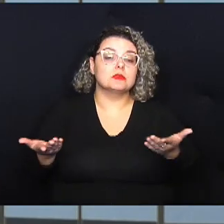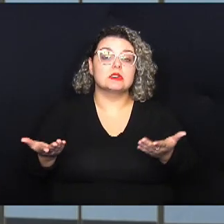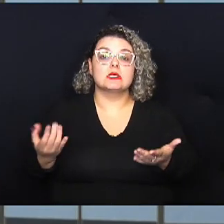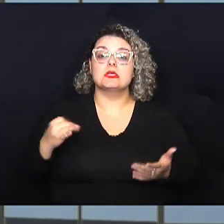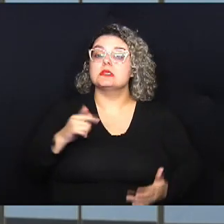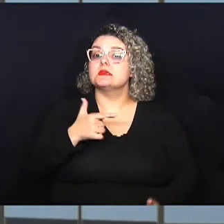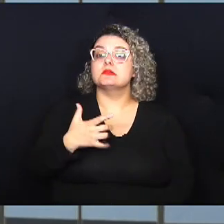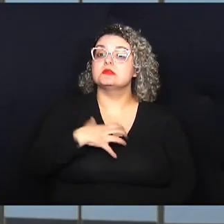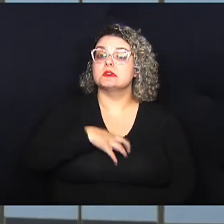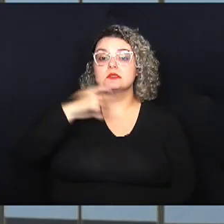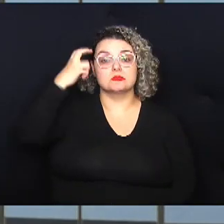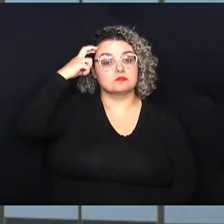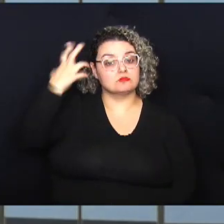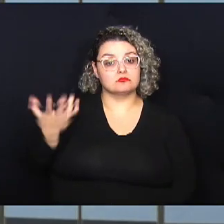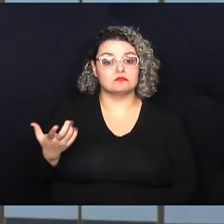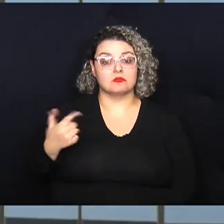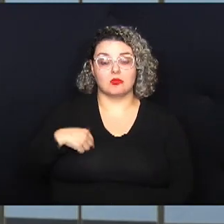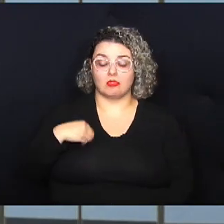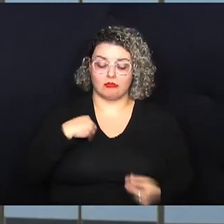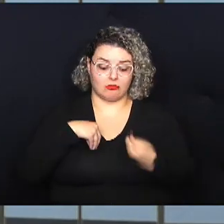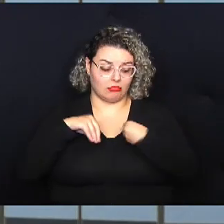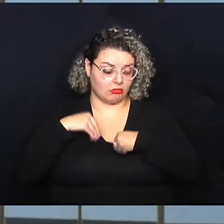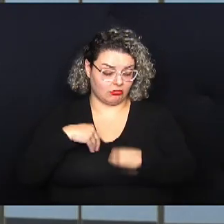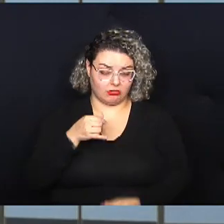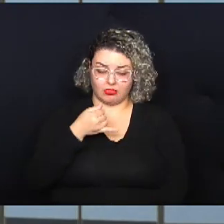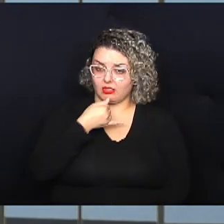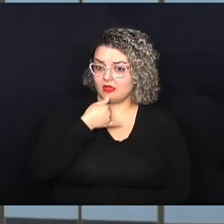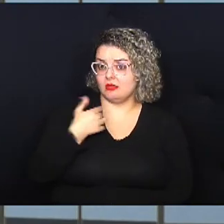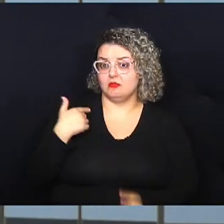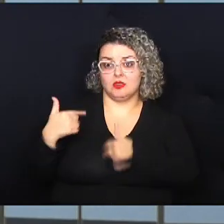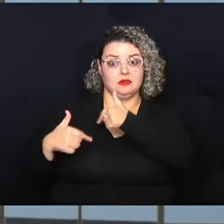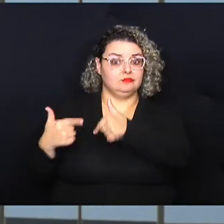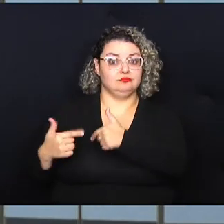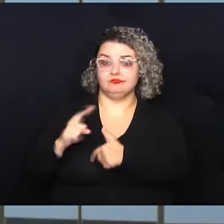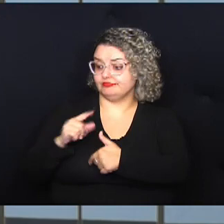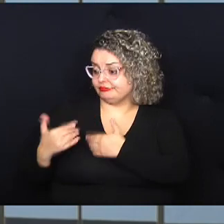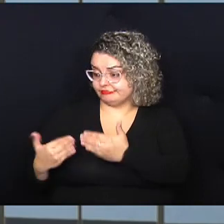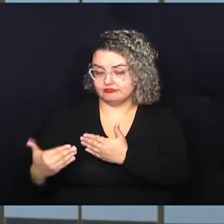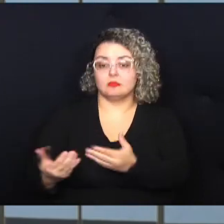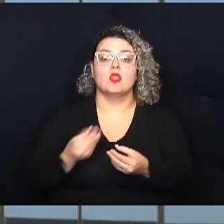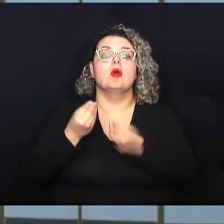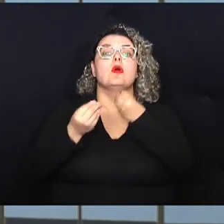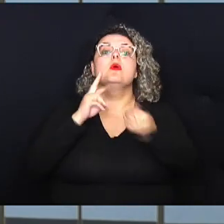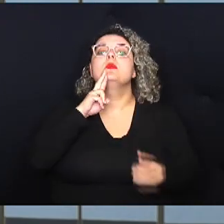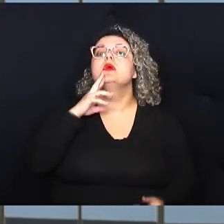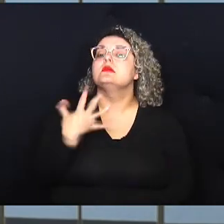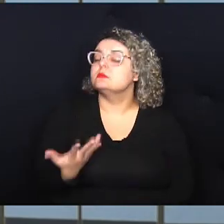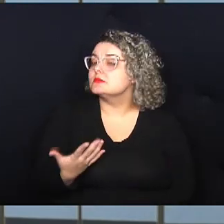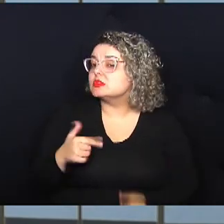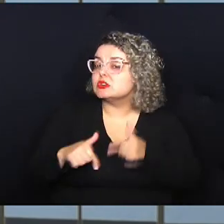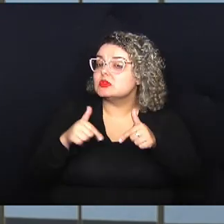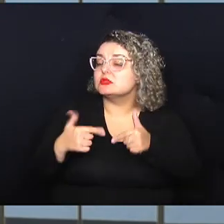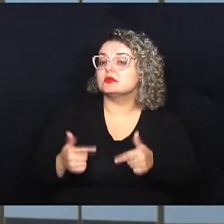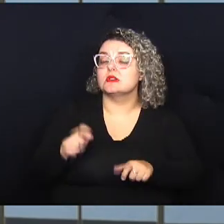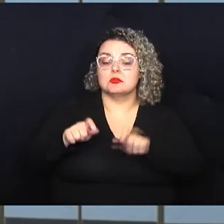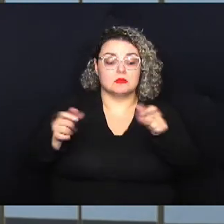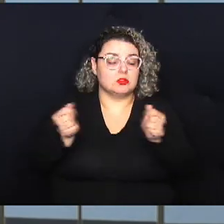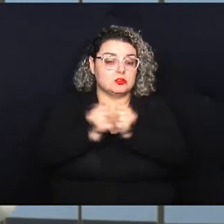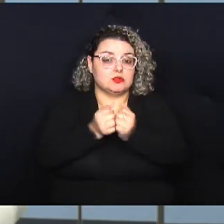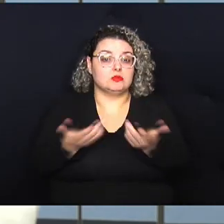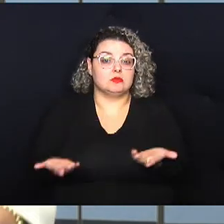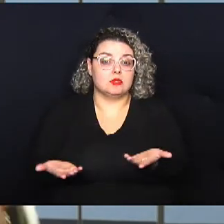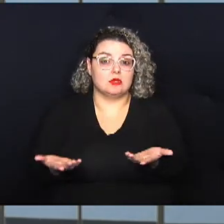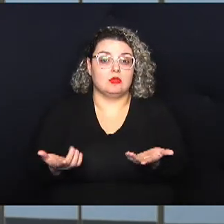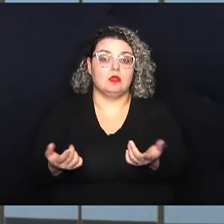inteligência emocional? Eu estaria deprimida, eu estaria triste, meu trabalho não estaria andando, como estaria o resultado do trabalho? As pessoas que estão junto comigo, porque a gente